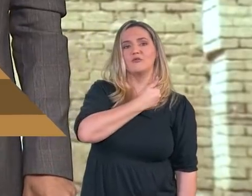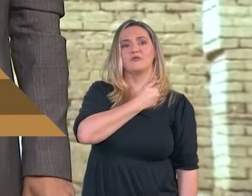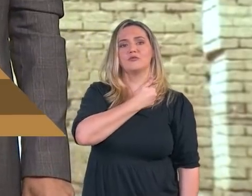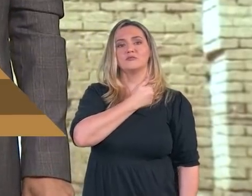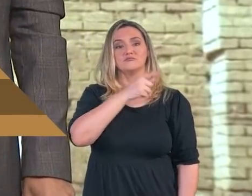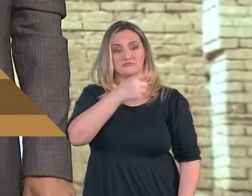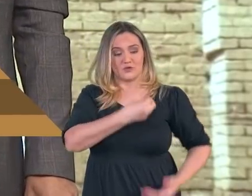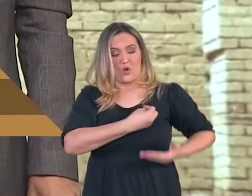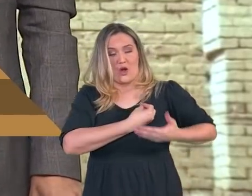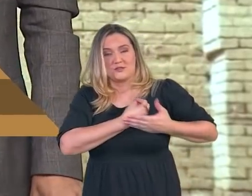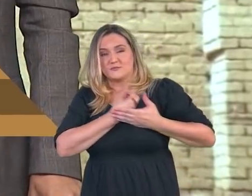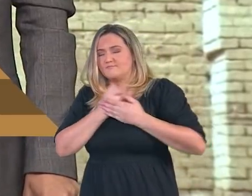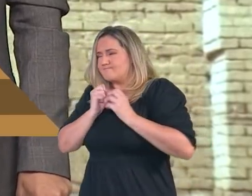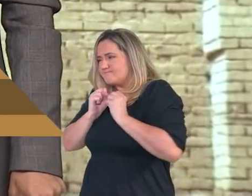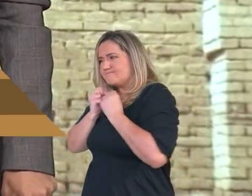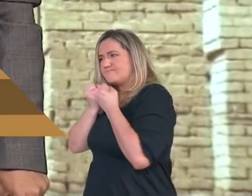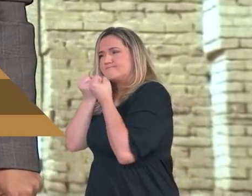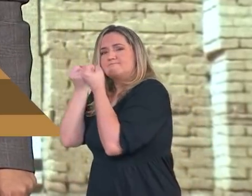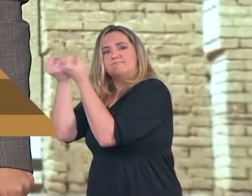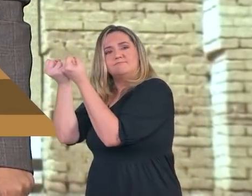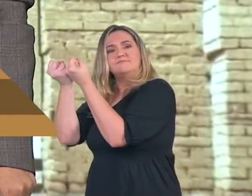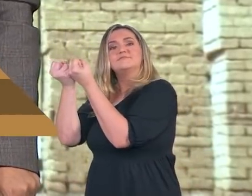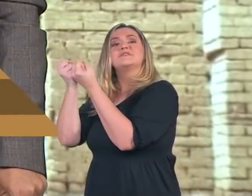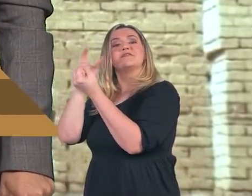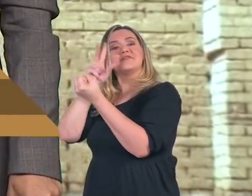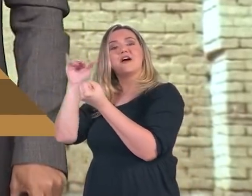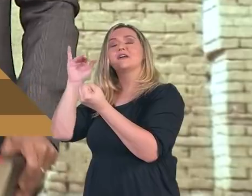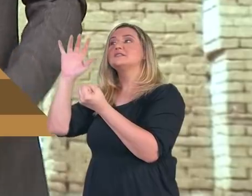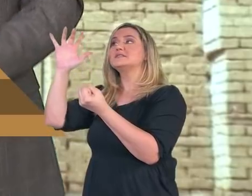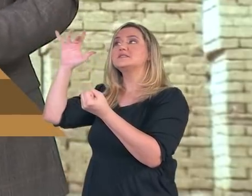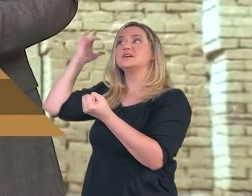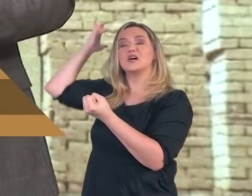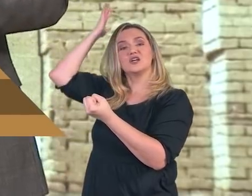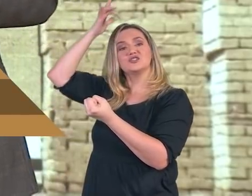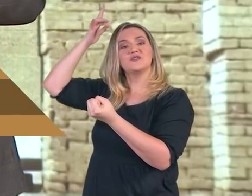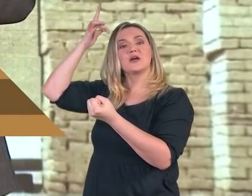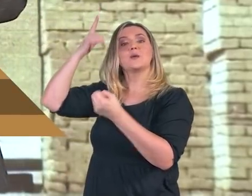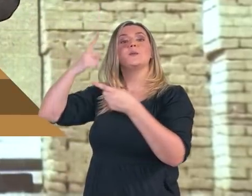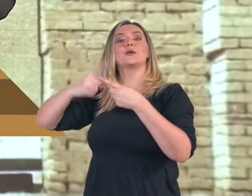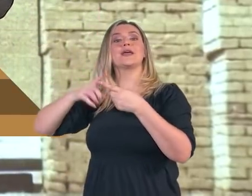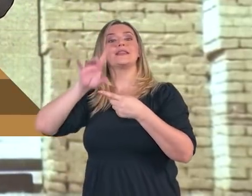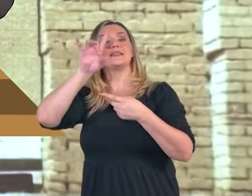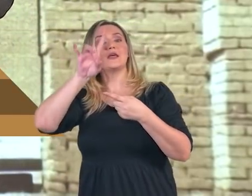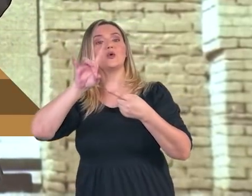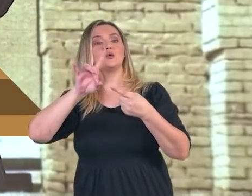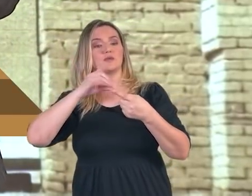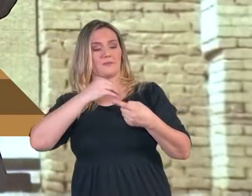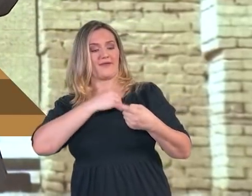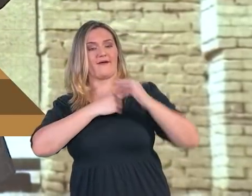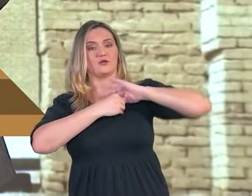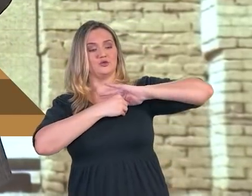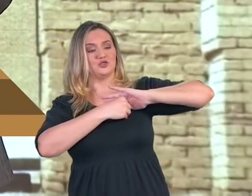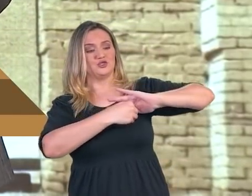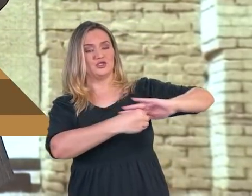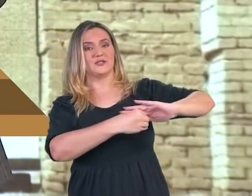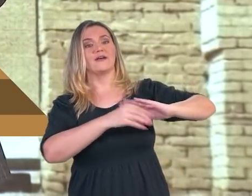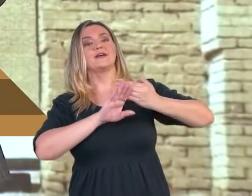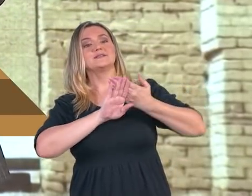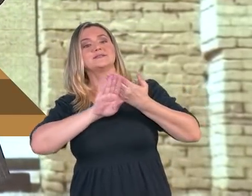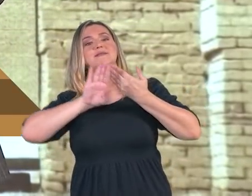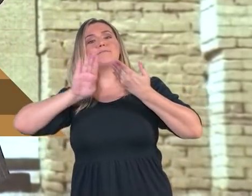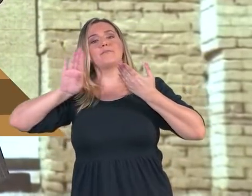a Deus de coração, são santificados porque Deus os separa do pecado. Logo, você,